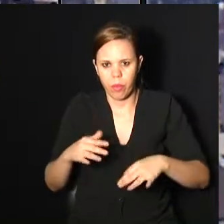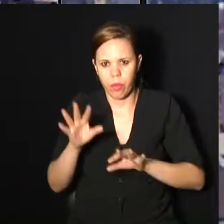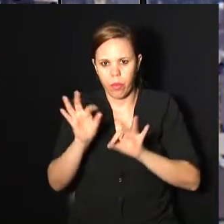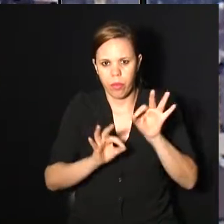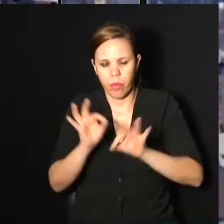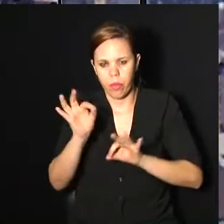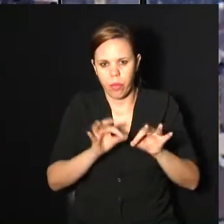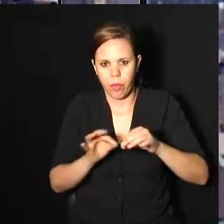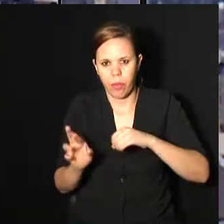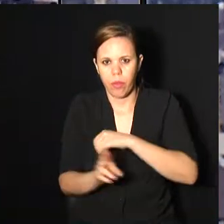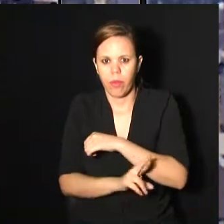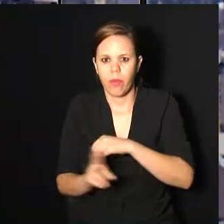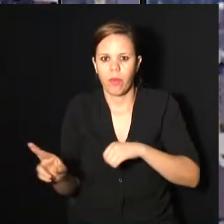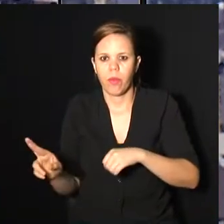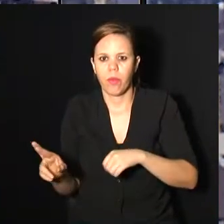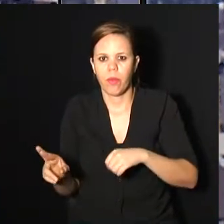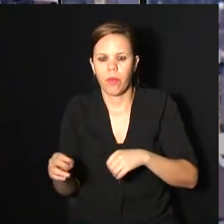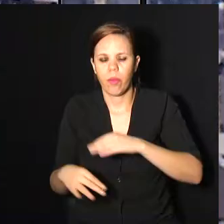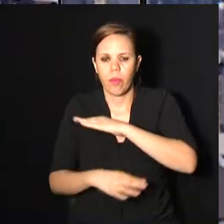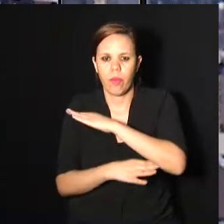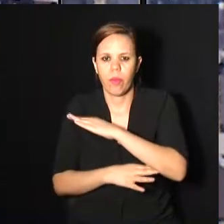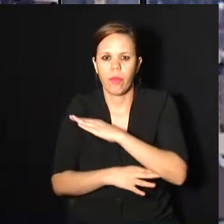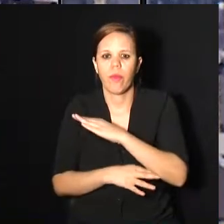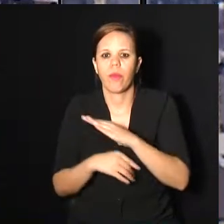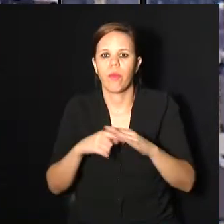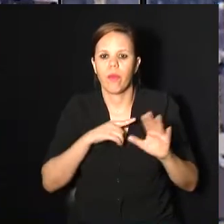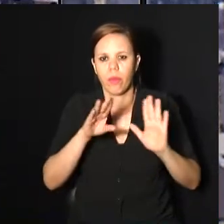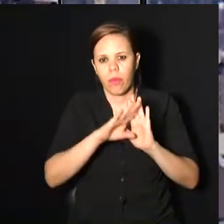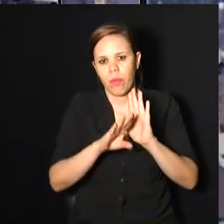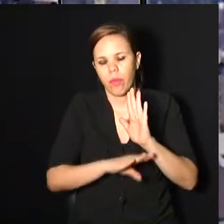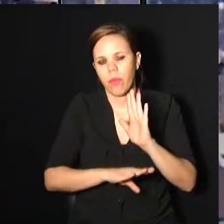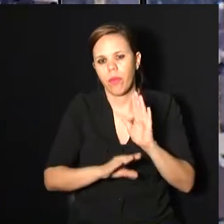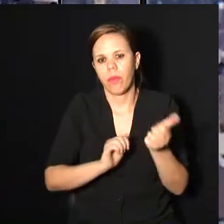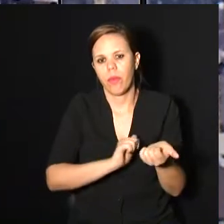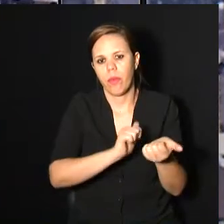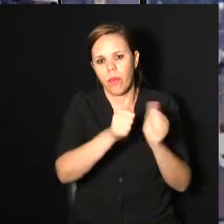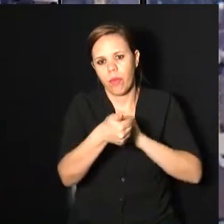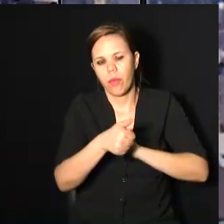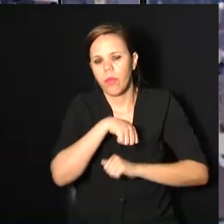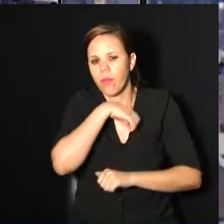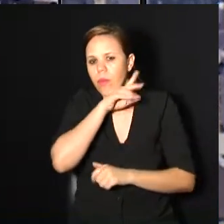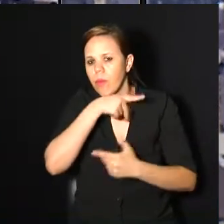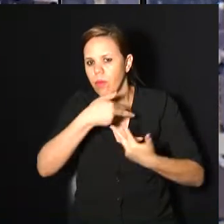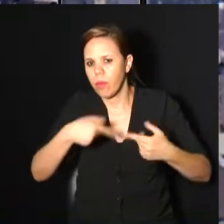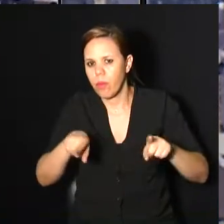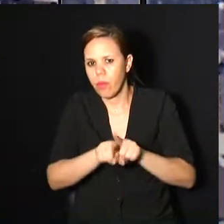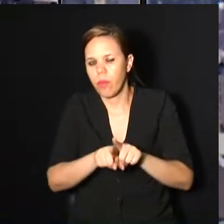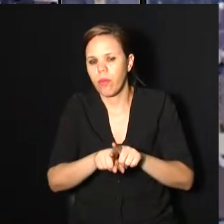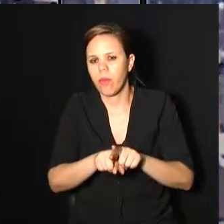Planejamento Viário aqui da Câmara, quadro é o bicho, olha o esporte aí e a renúncia do